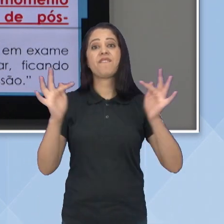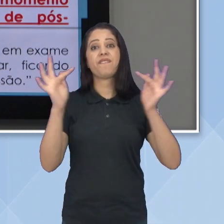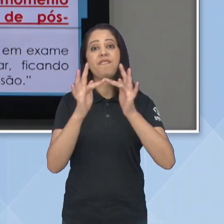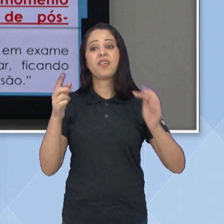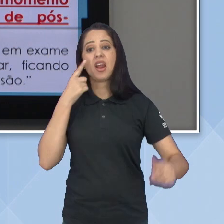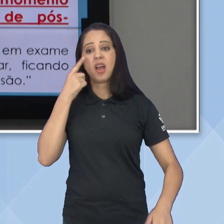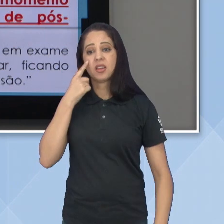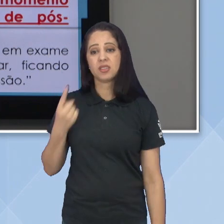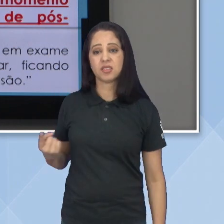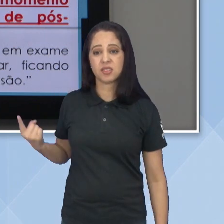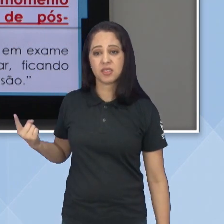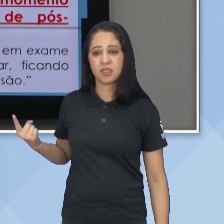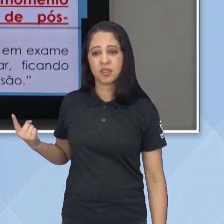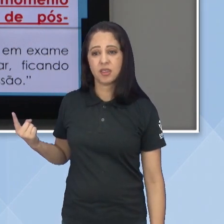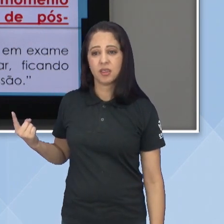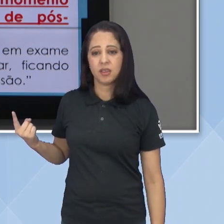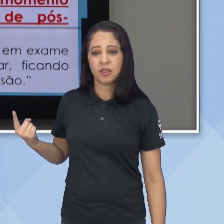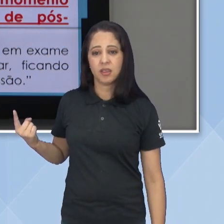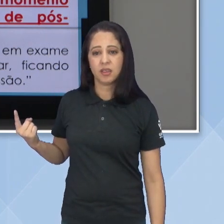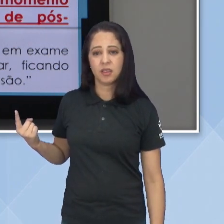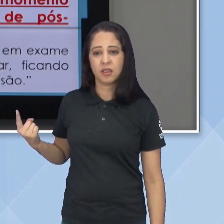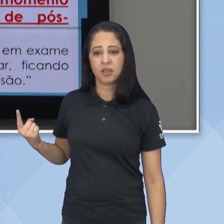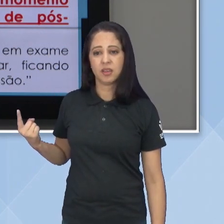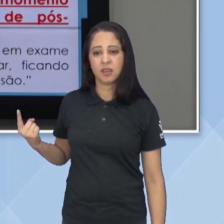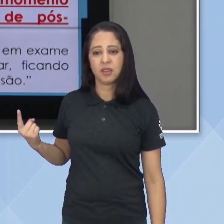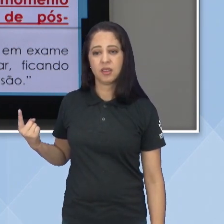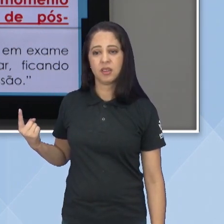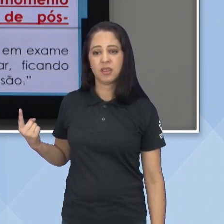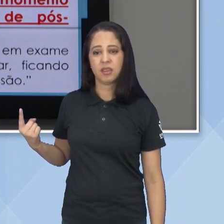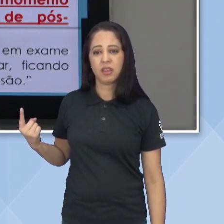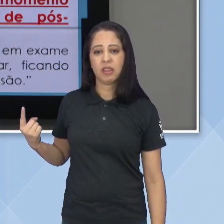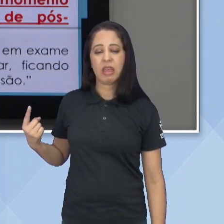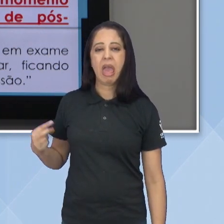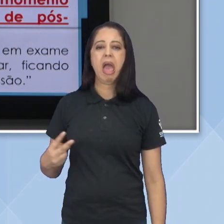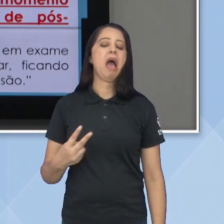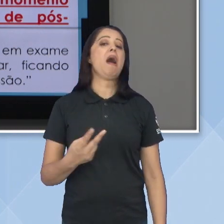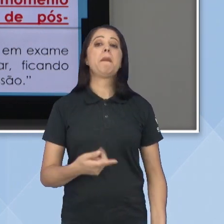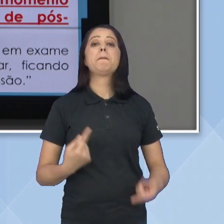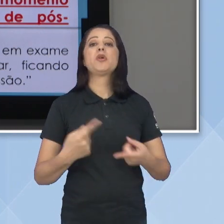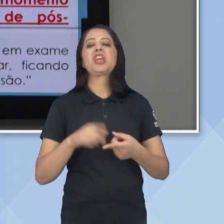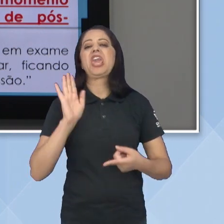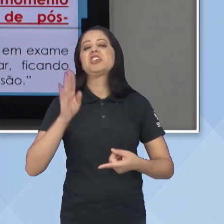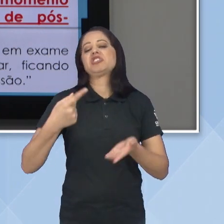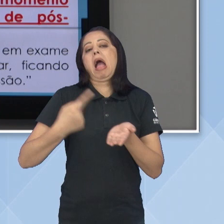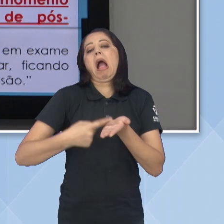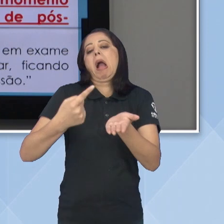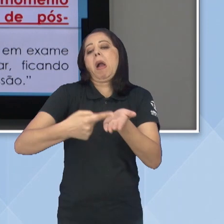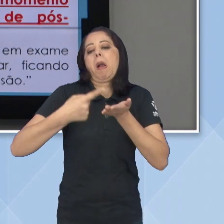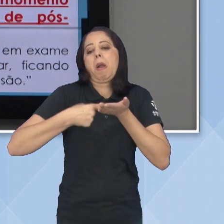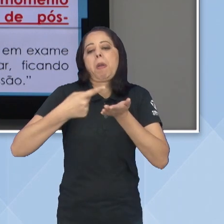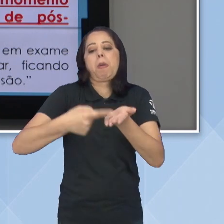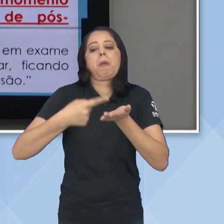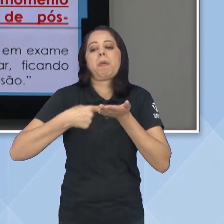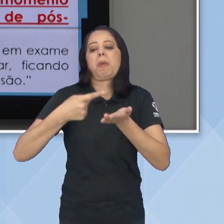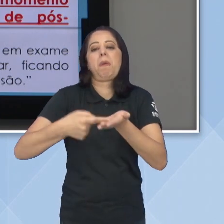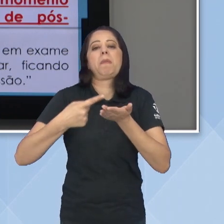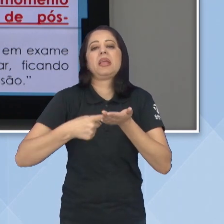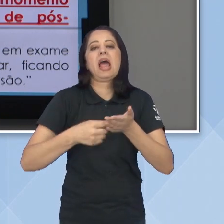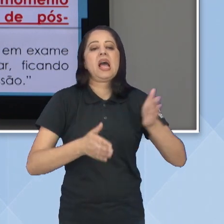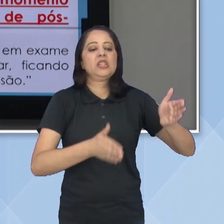Temerário romper o que foi acordado neste momento ainda tão frágil da